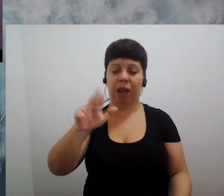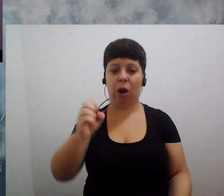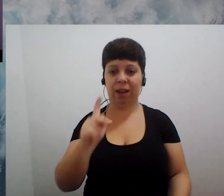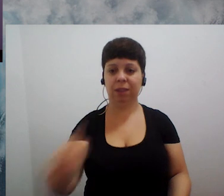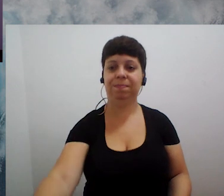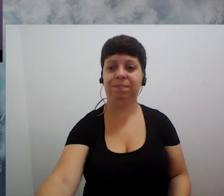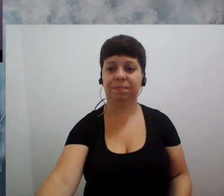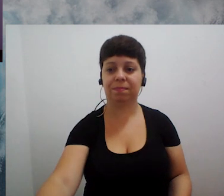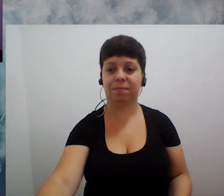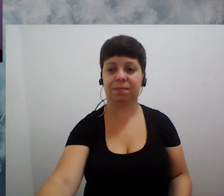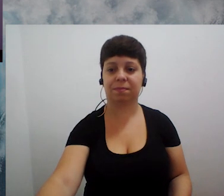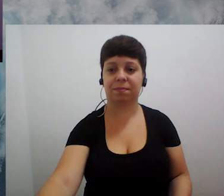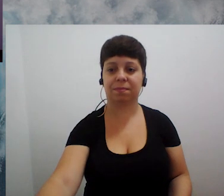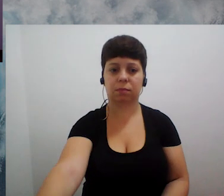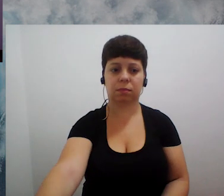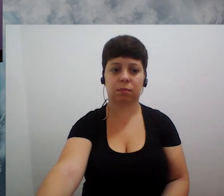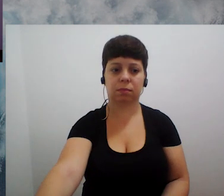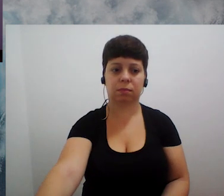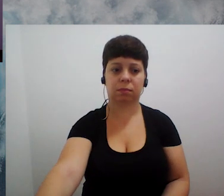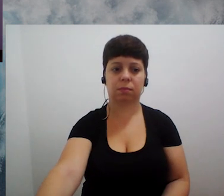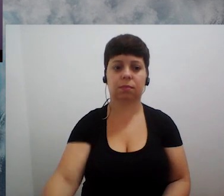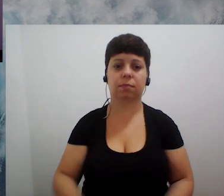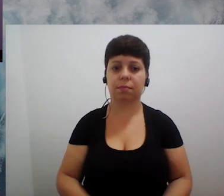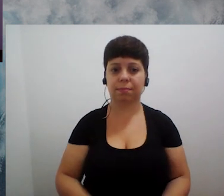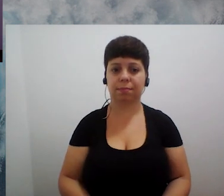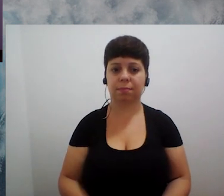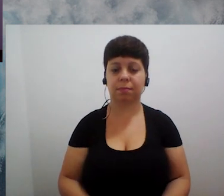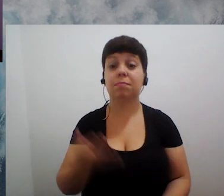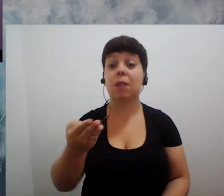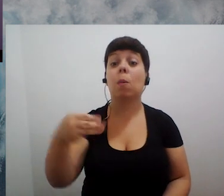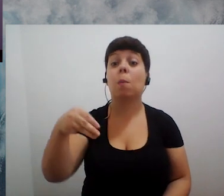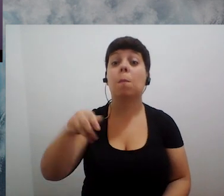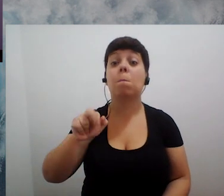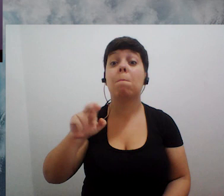fechar essa rodada, tá, Clara? Vai lá, Marcelo.